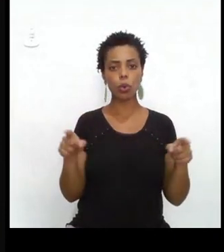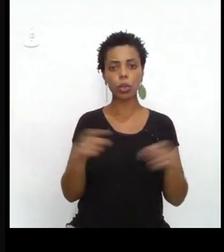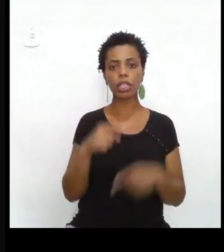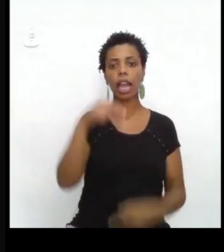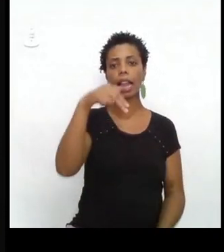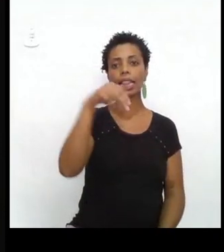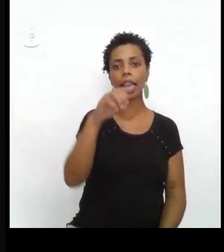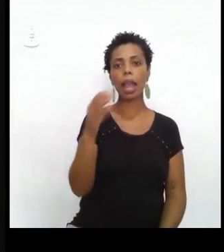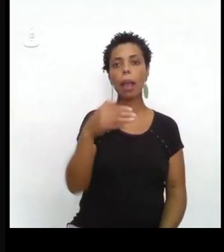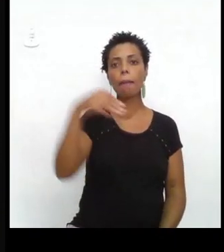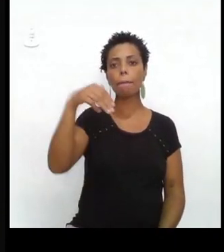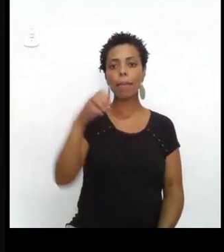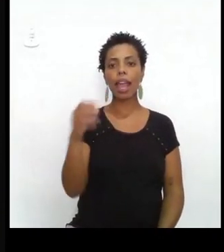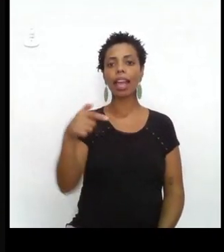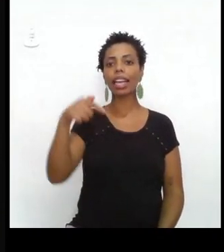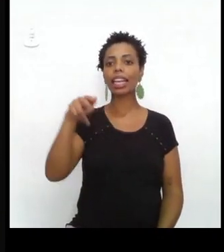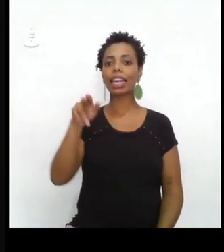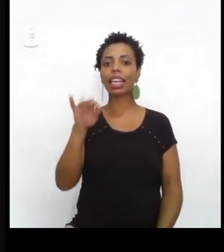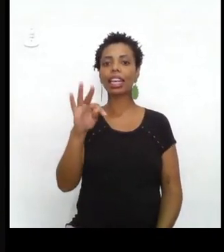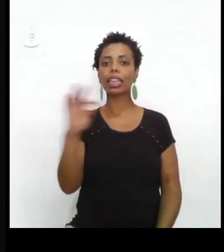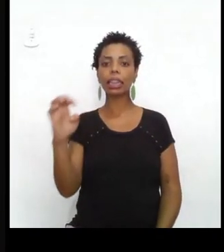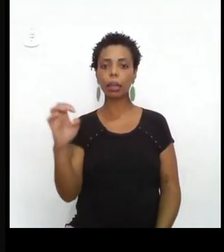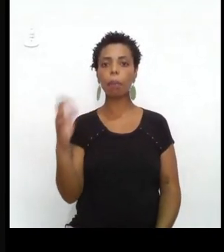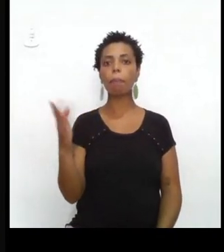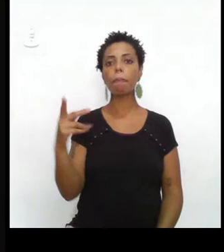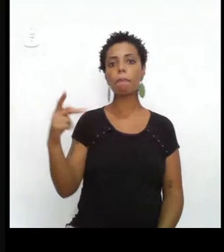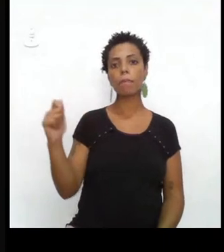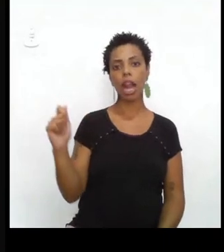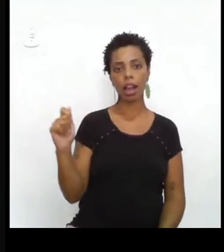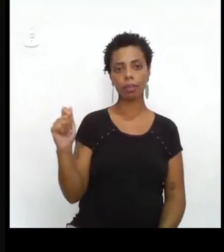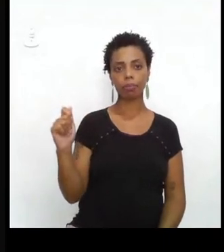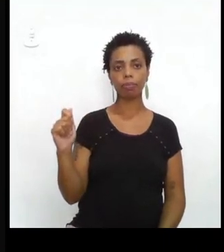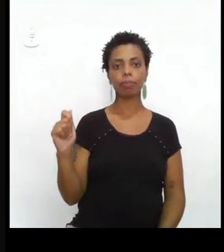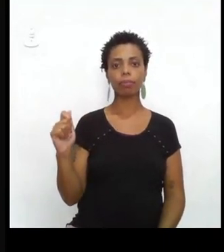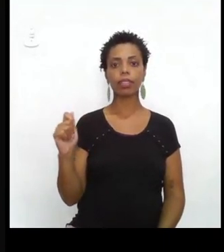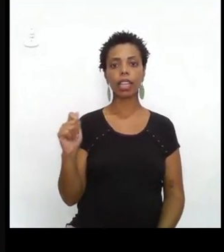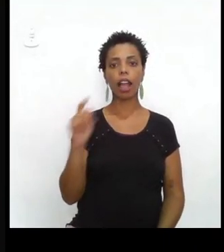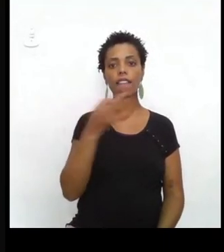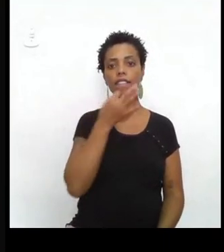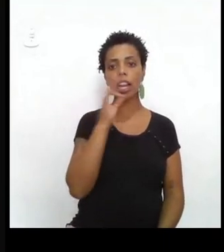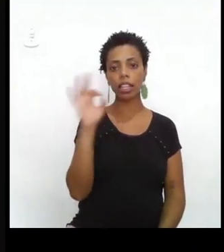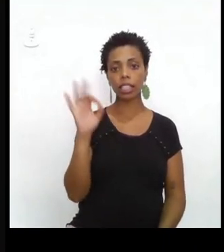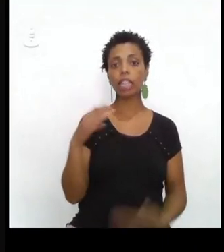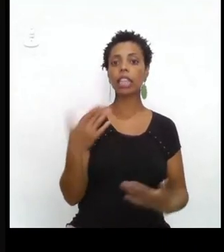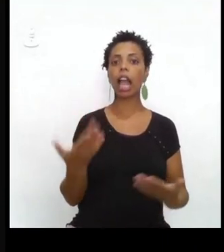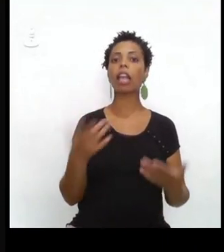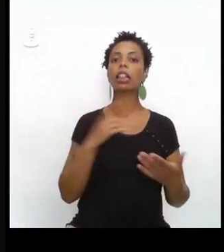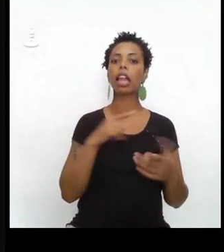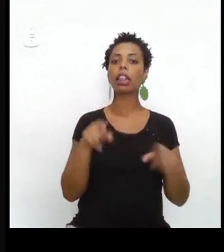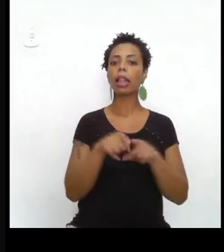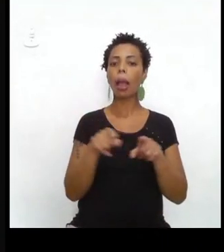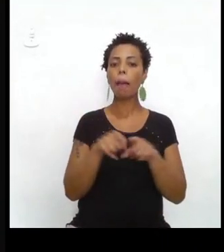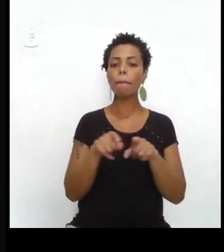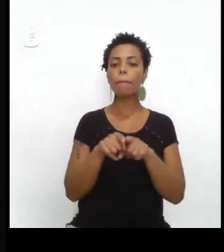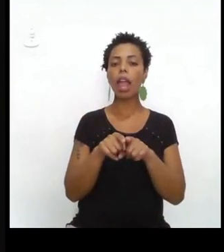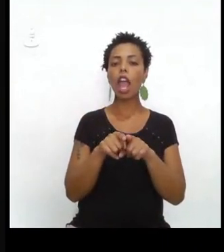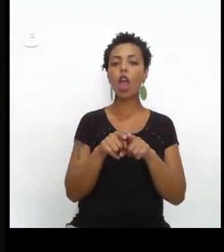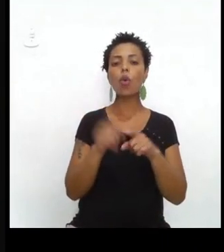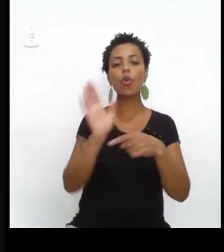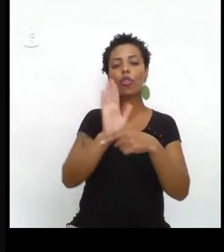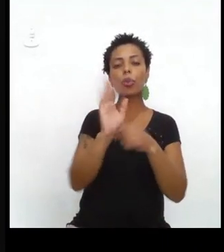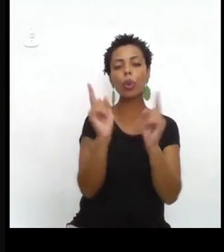is call center empregos e short tão arranhar Raven de Cairu atração aqui antes do esporte